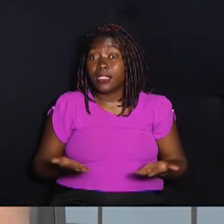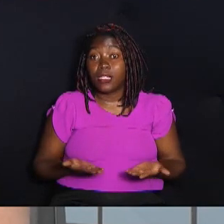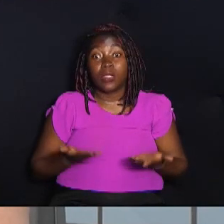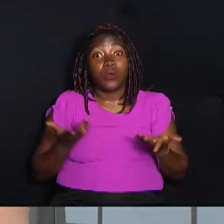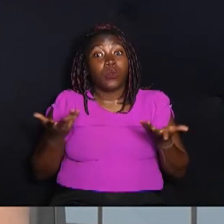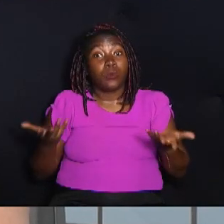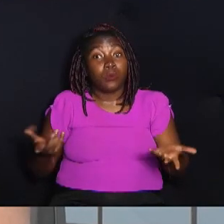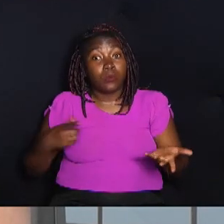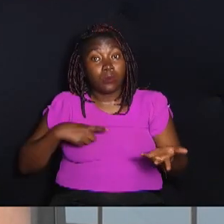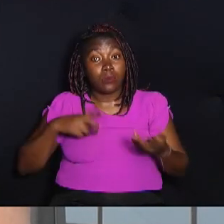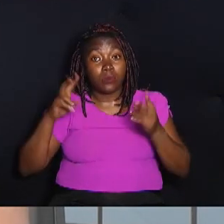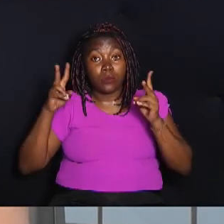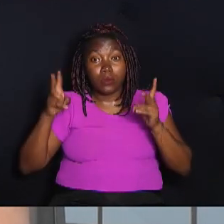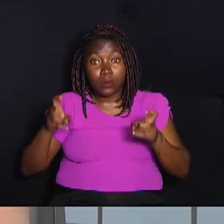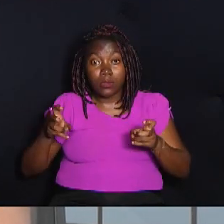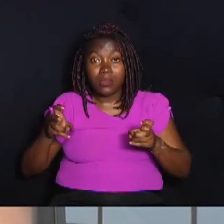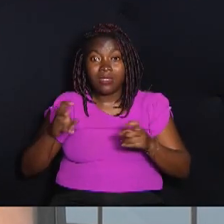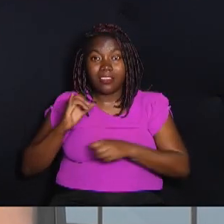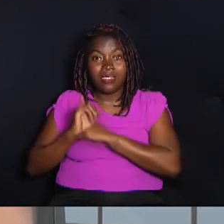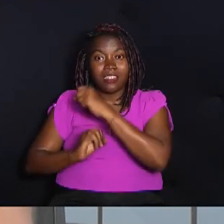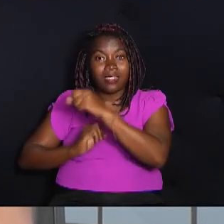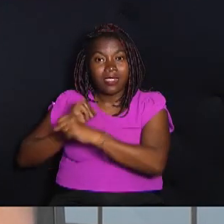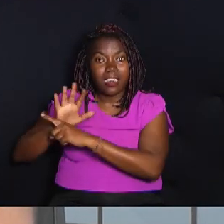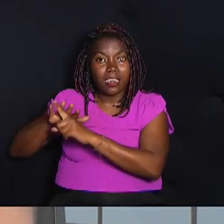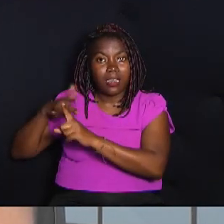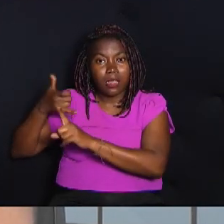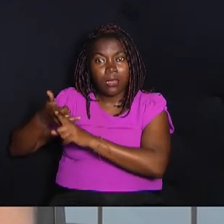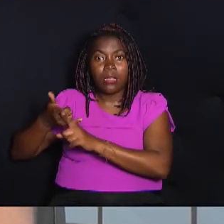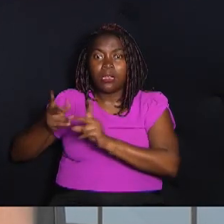a questão do cyberbullying ou o mesmo do